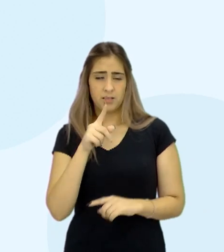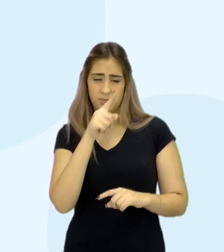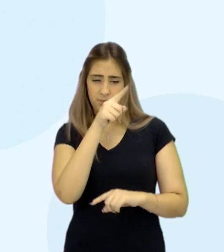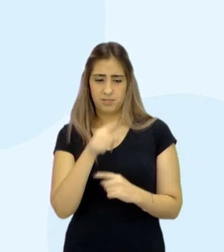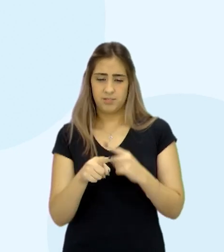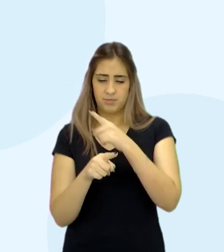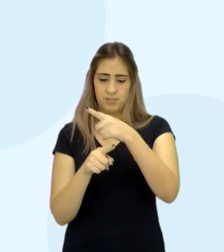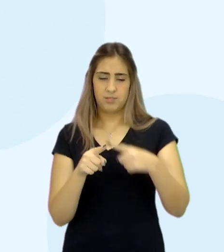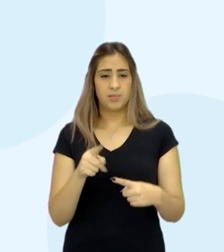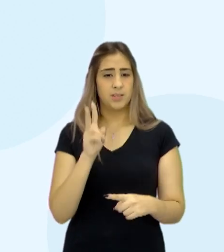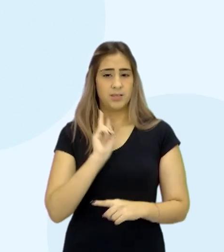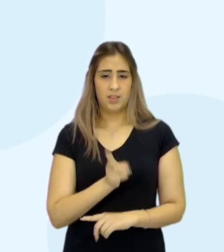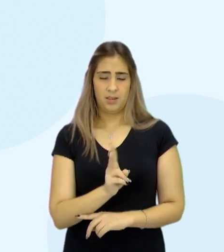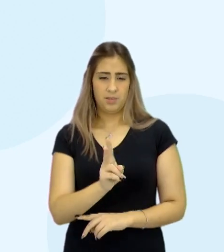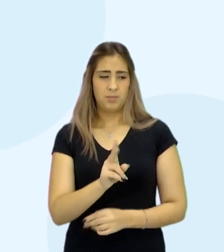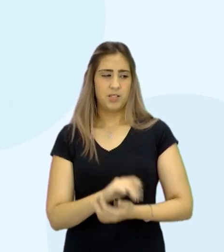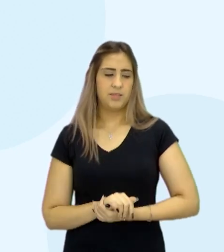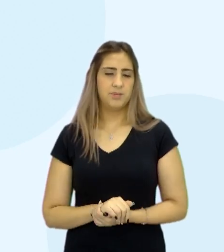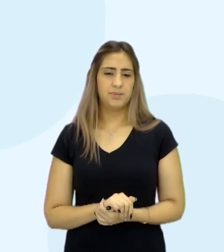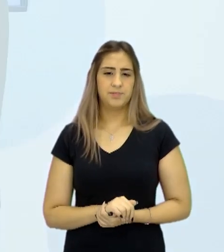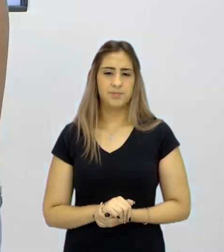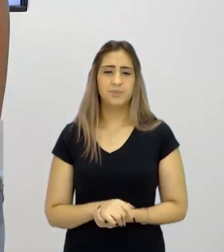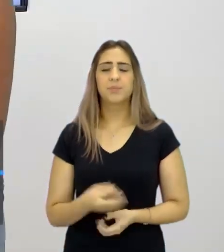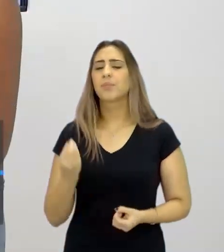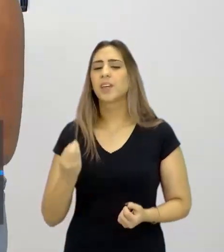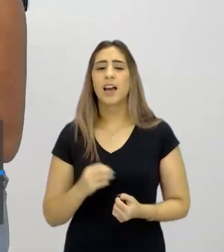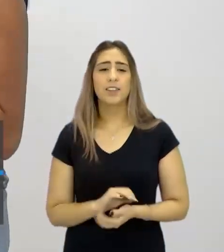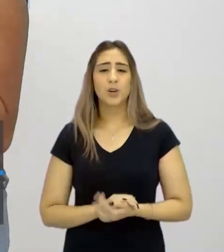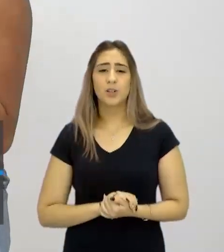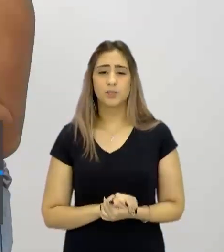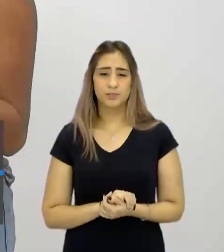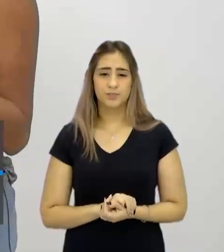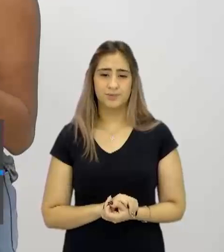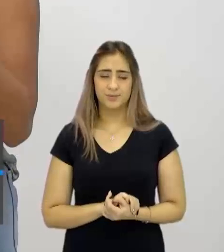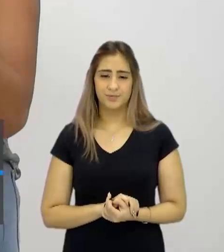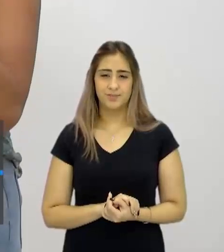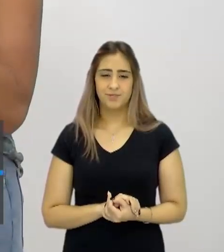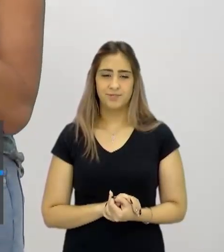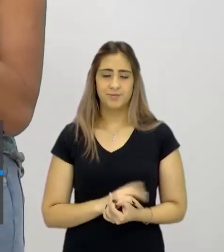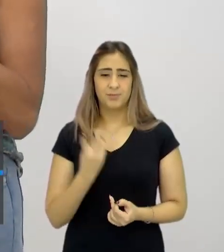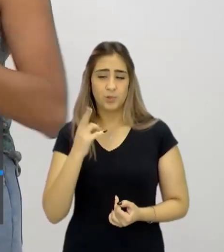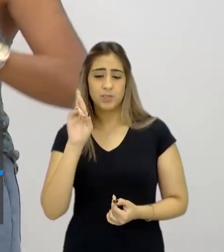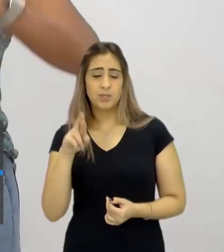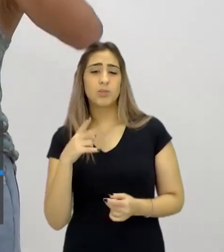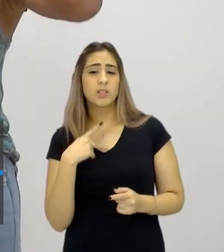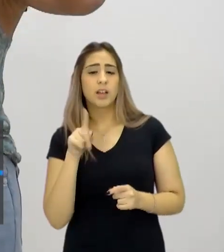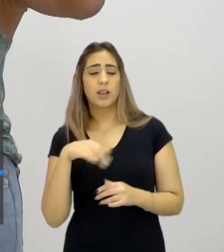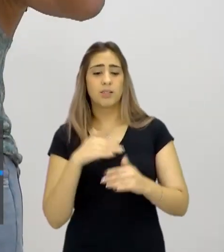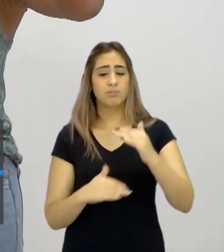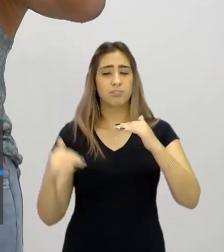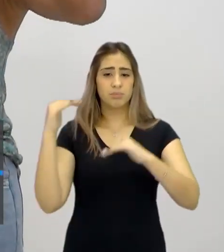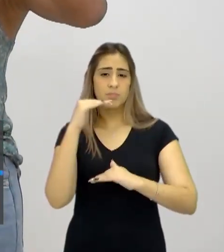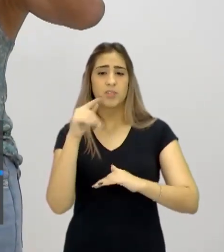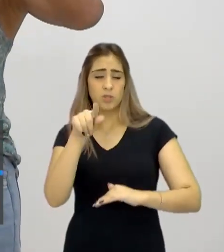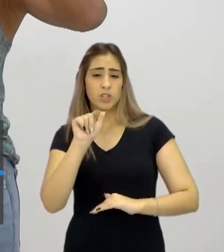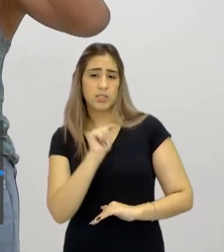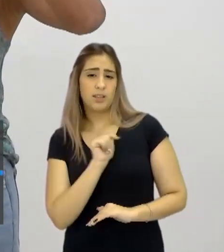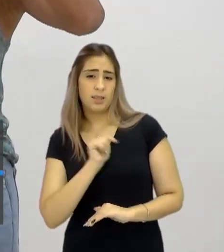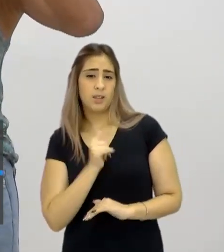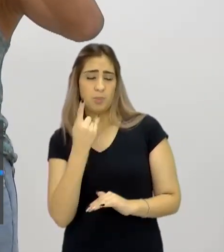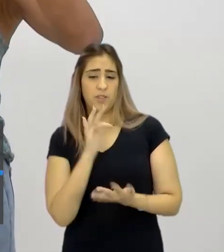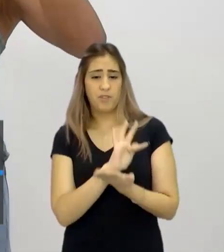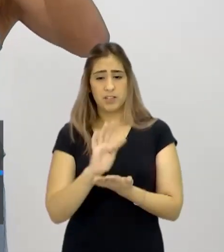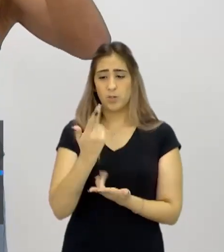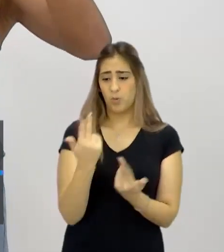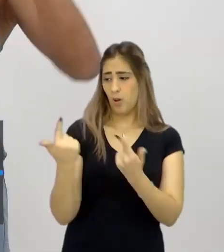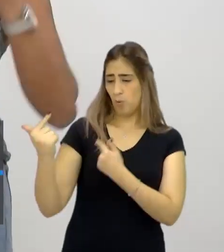né? Multiplicação em cruz, sim. Exato. Para que serve? Para saber se duas razões são equivalentes. Então, você tem uma fração igual a